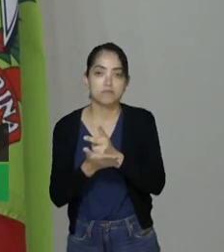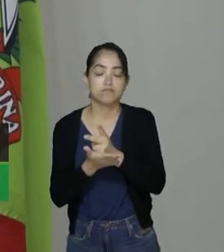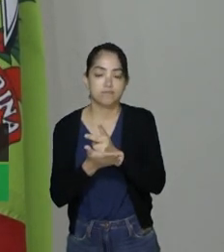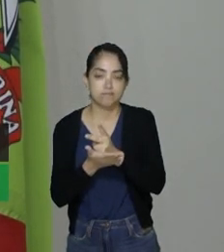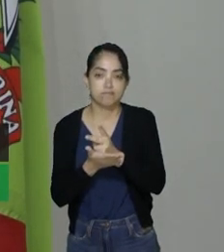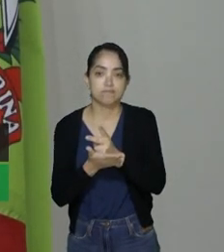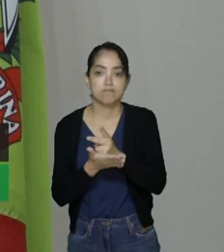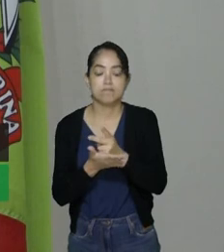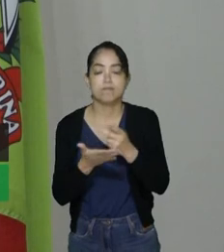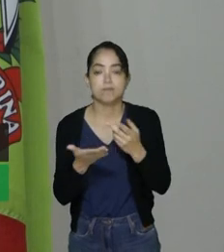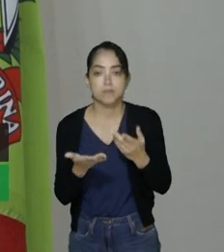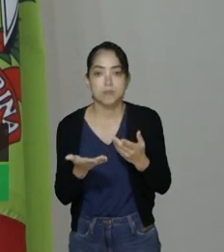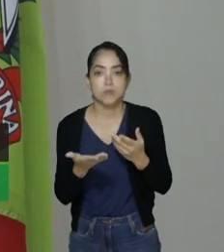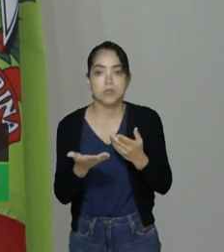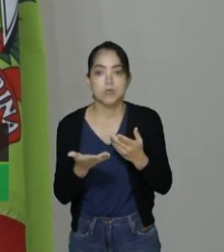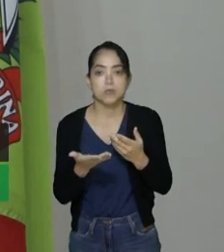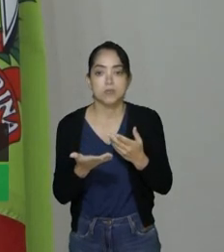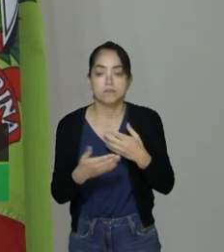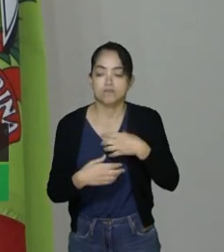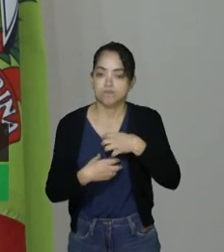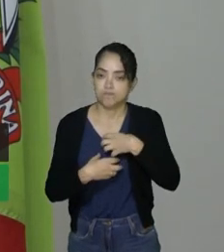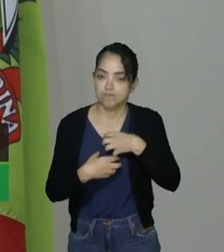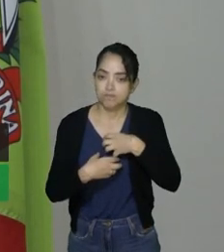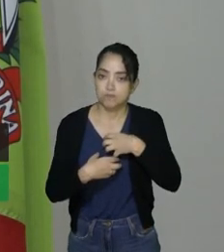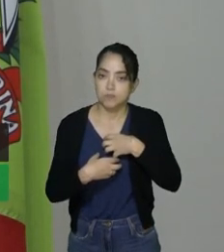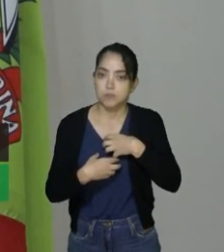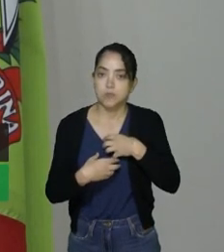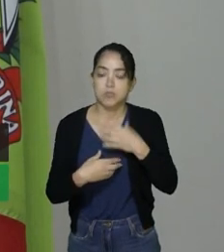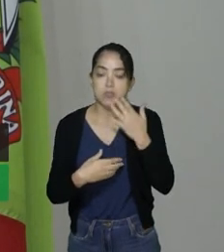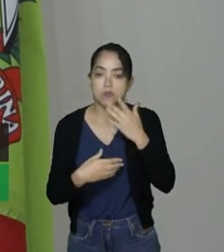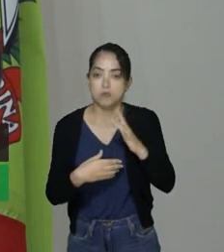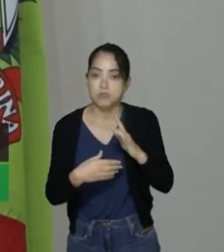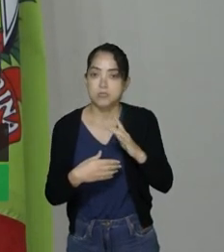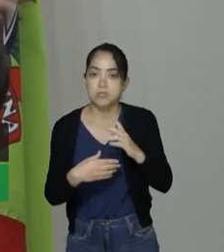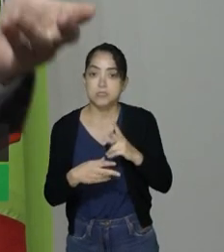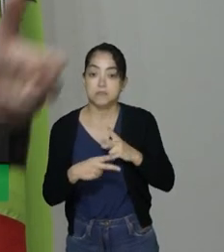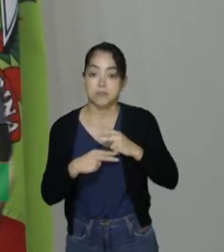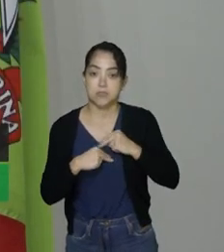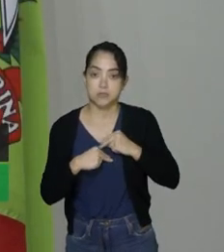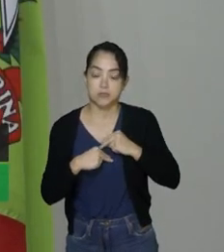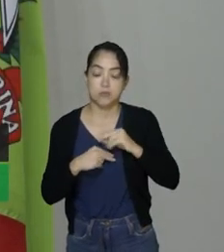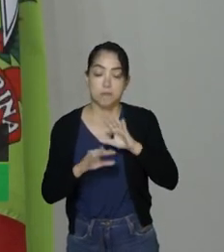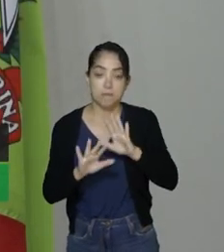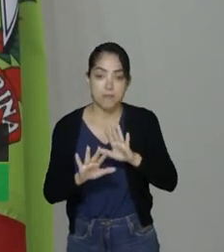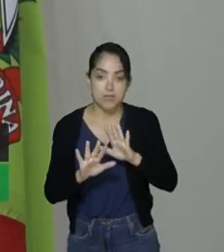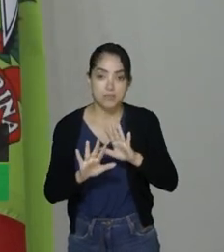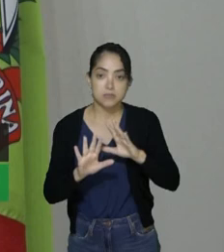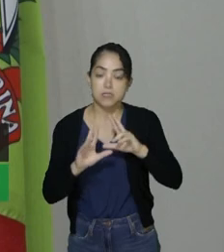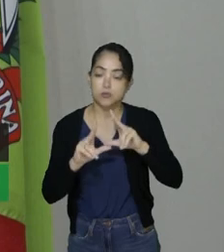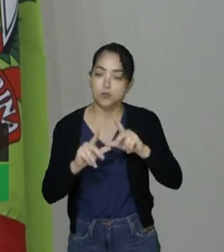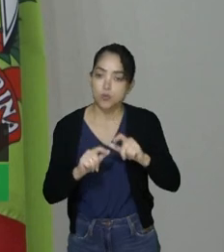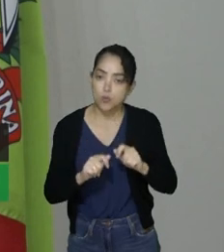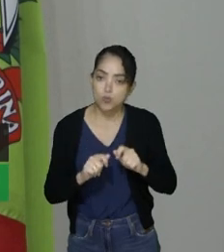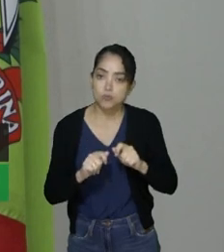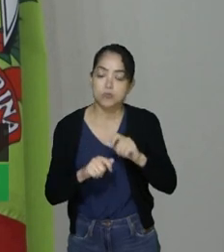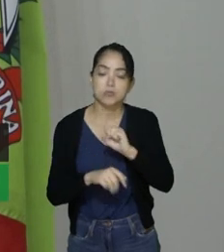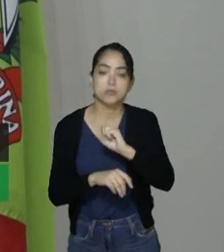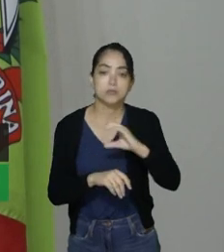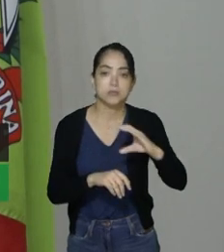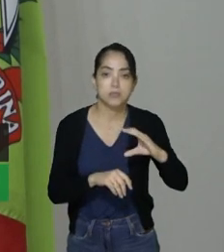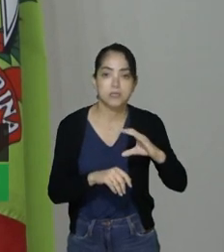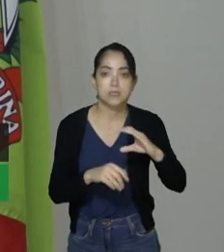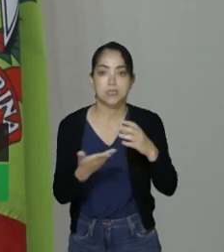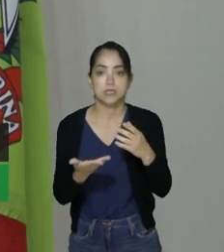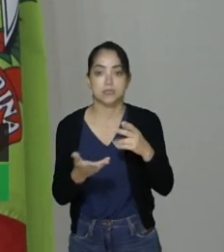uma simpatia que eu, volto a dizer, não sei se mereço. Quero agradecer a todos os catarinenses que acompanharam